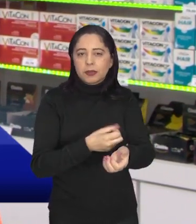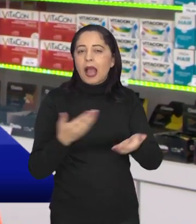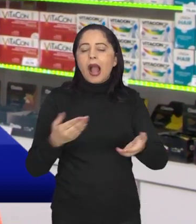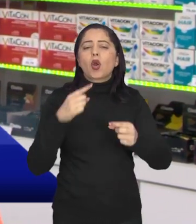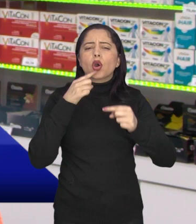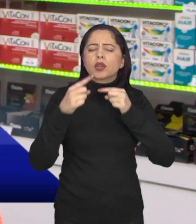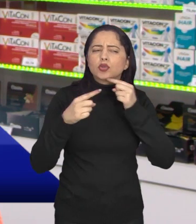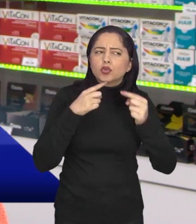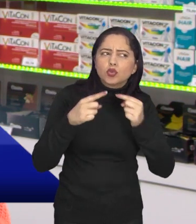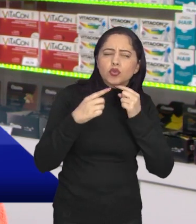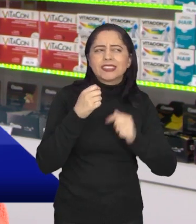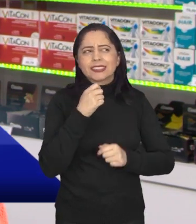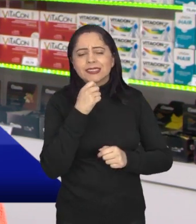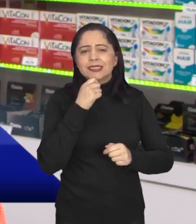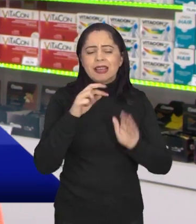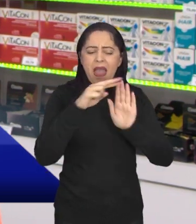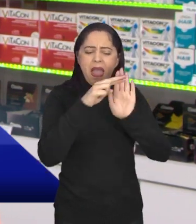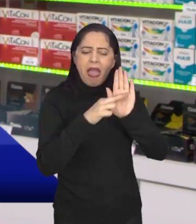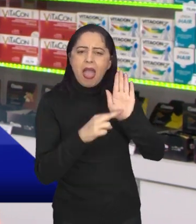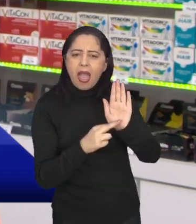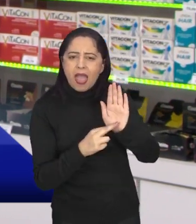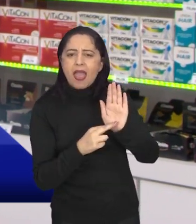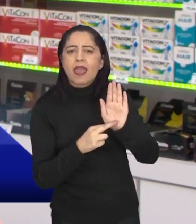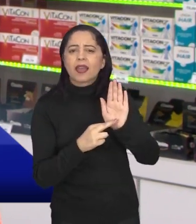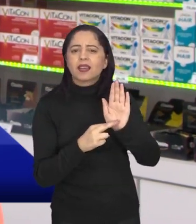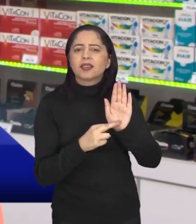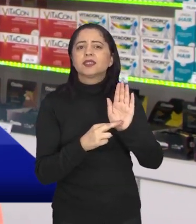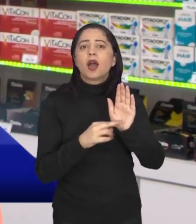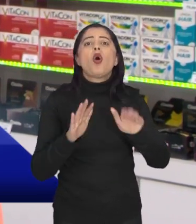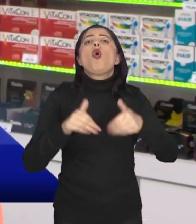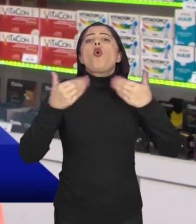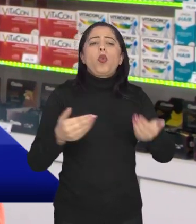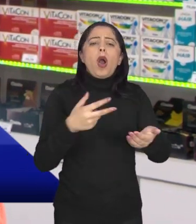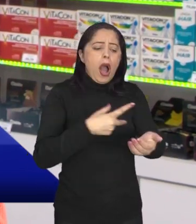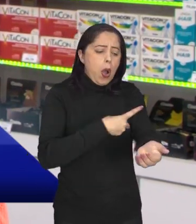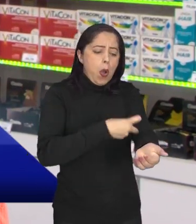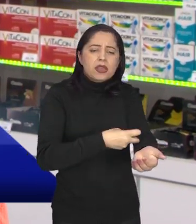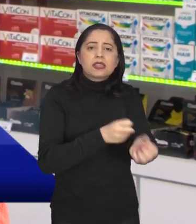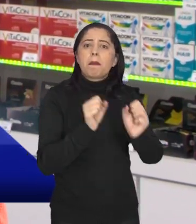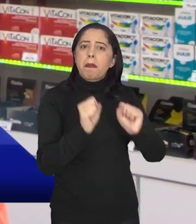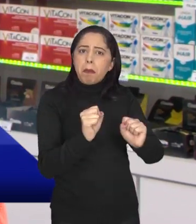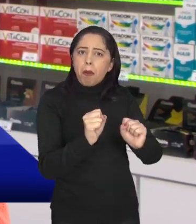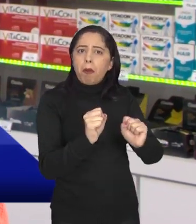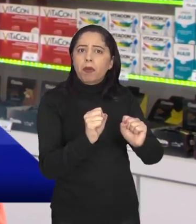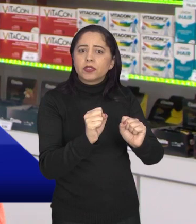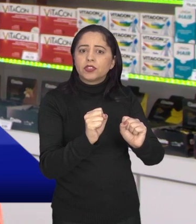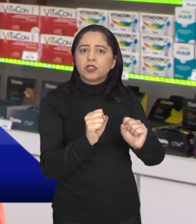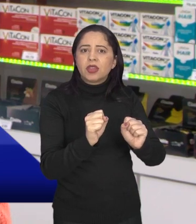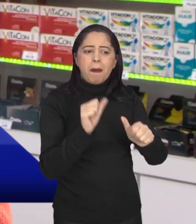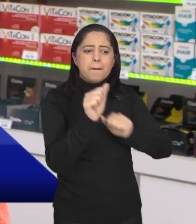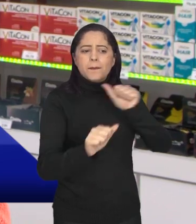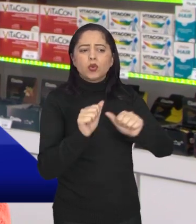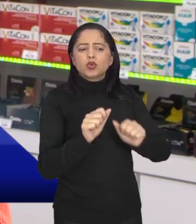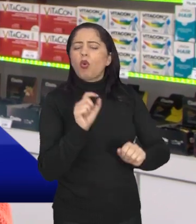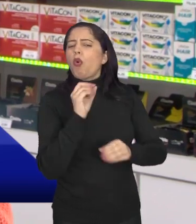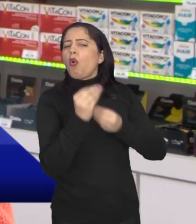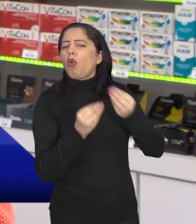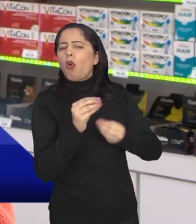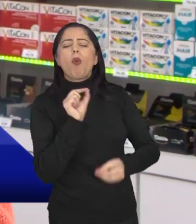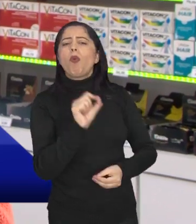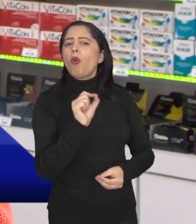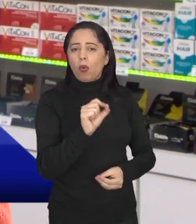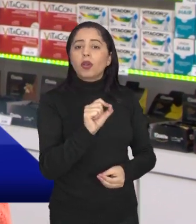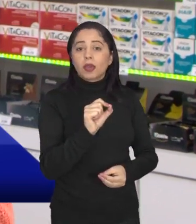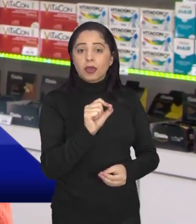resolução da Anvisa as novas medidas né O que que Quais são esses exames né Principalmente O que que muda para nossa